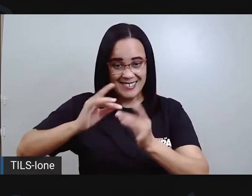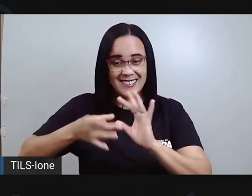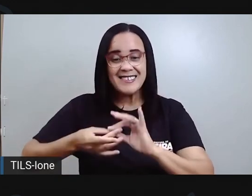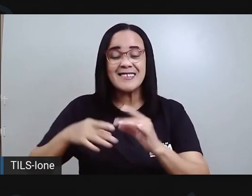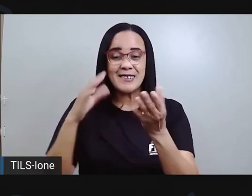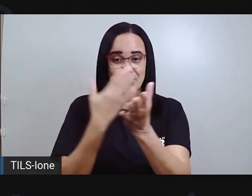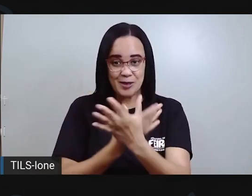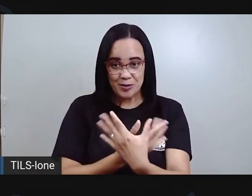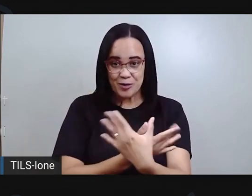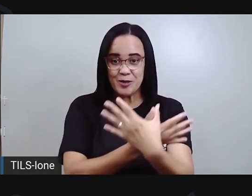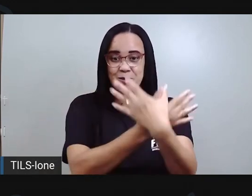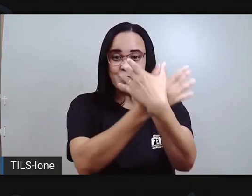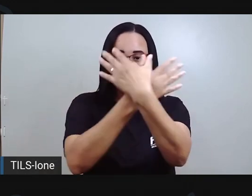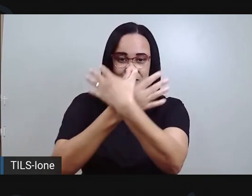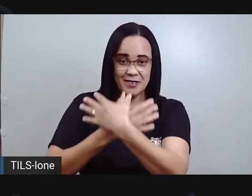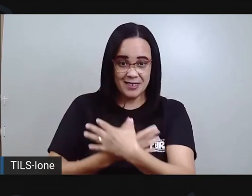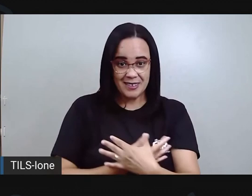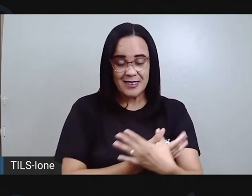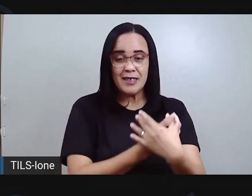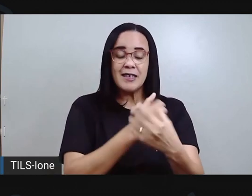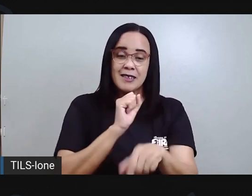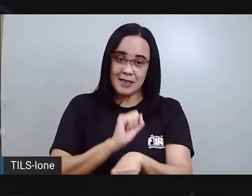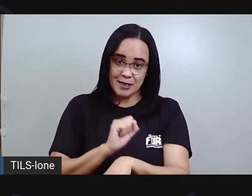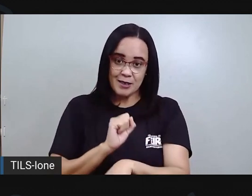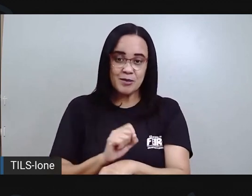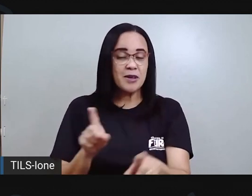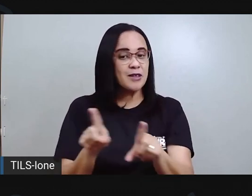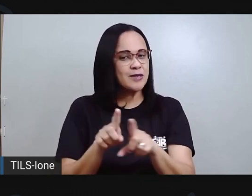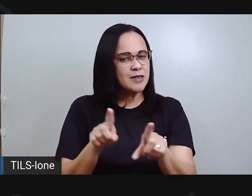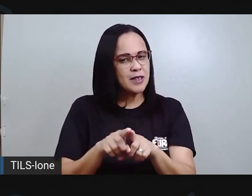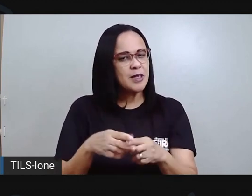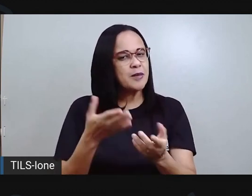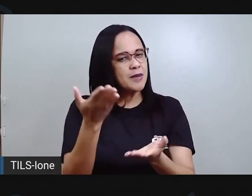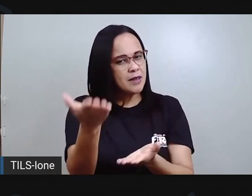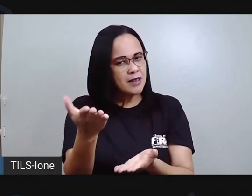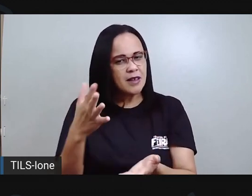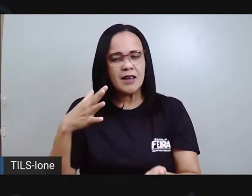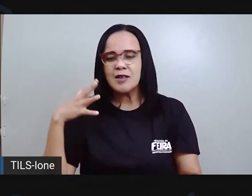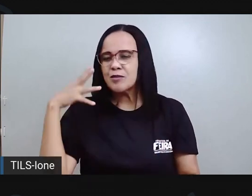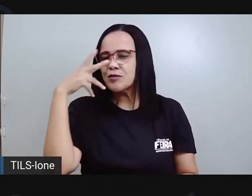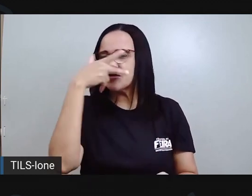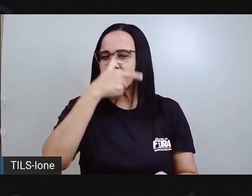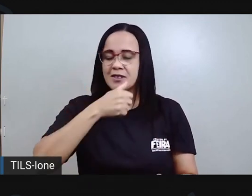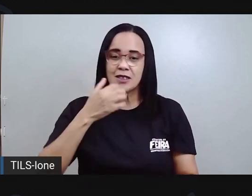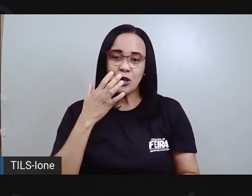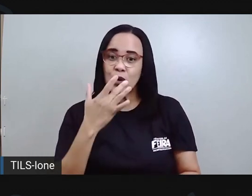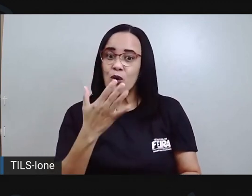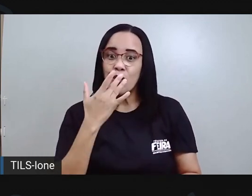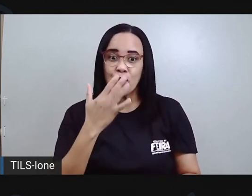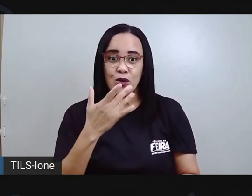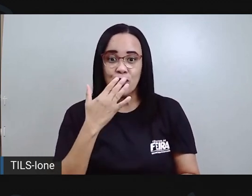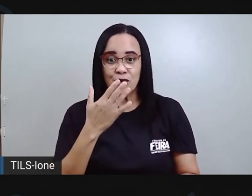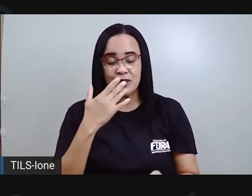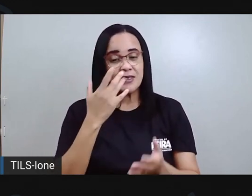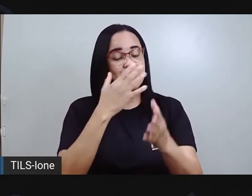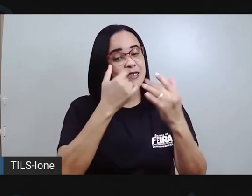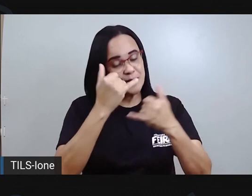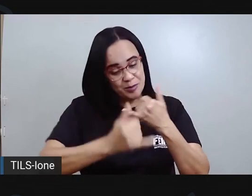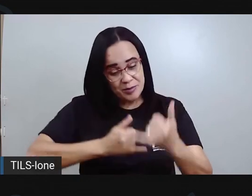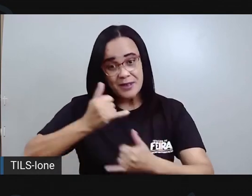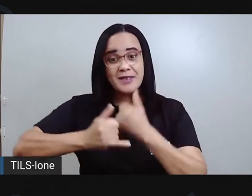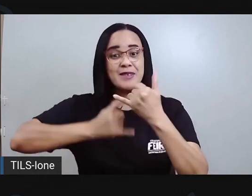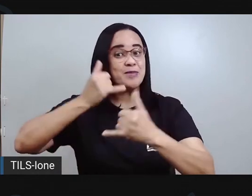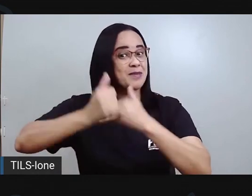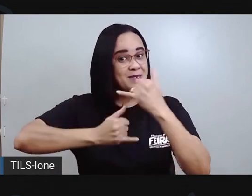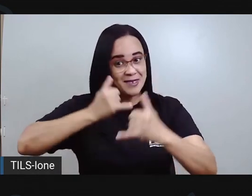borboleta e espero também que as de vocês fiquem super coloridas e que vocês brinquem muito, muito,